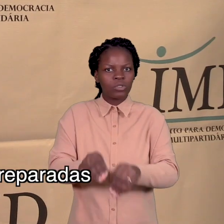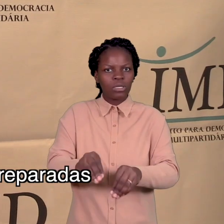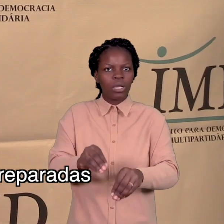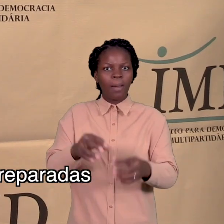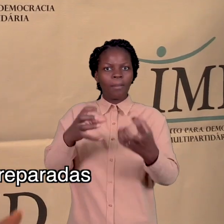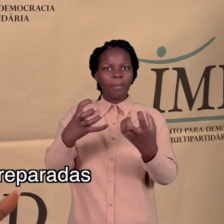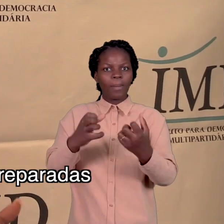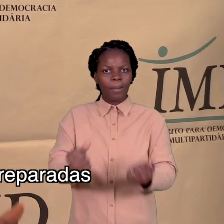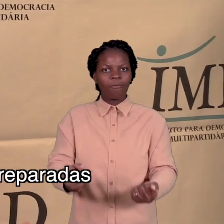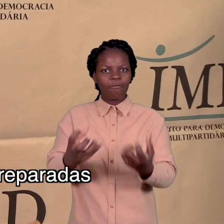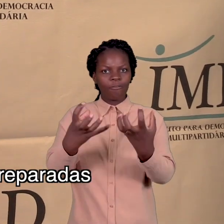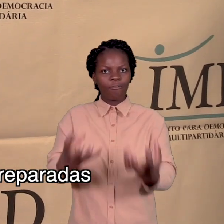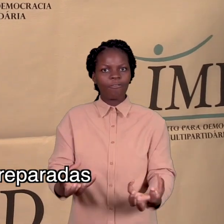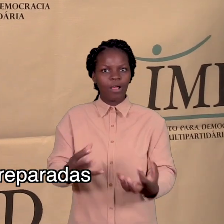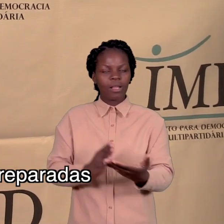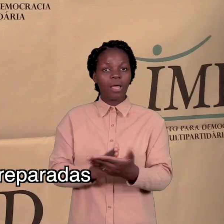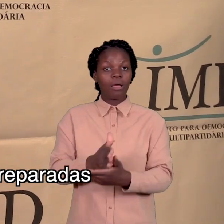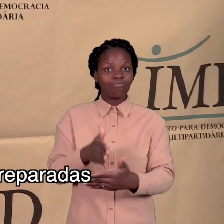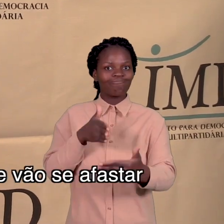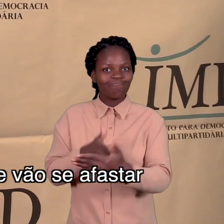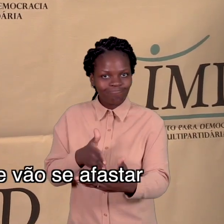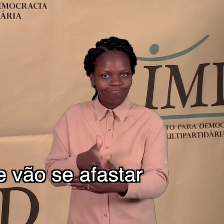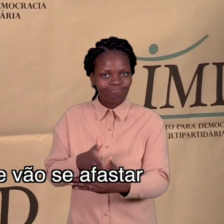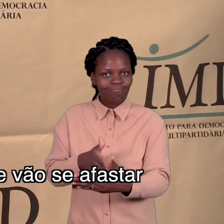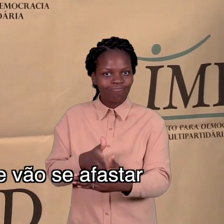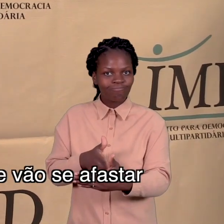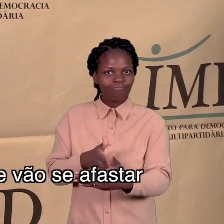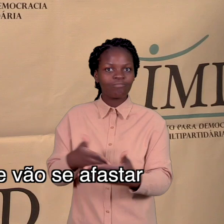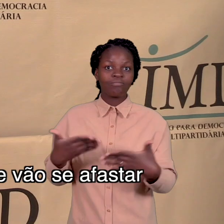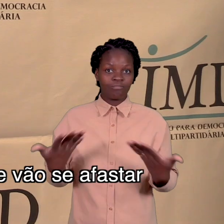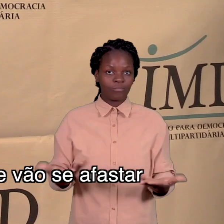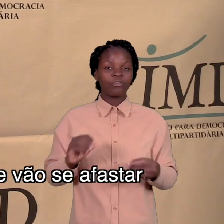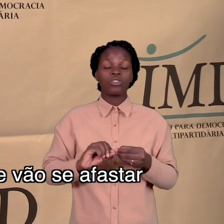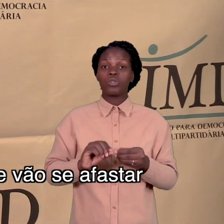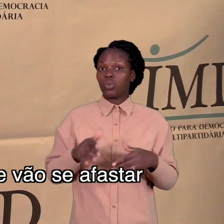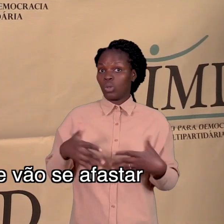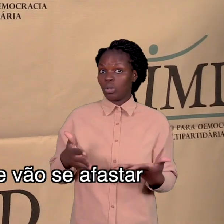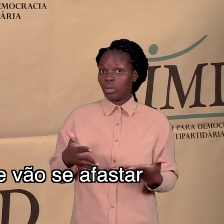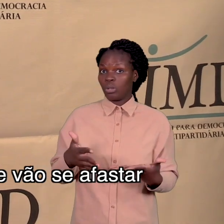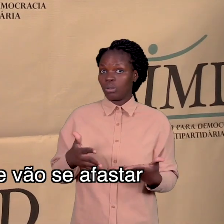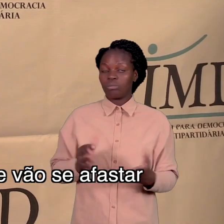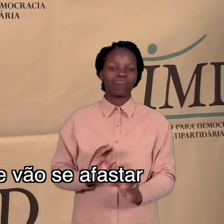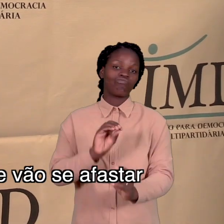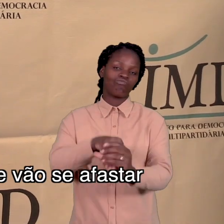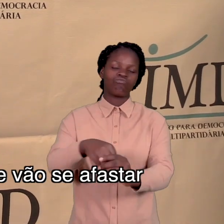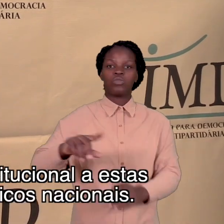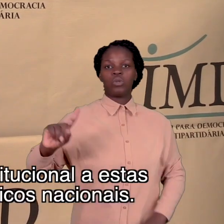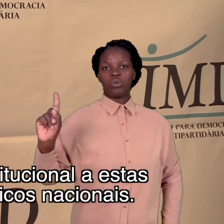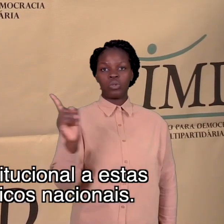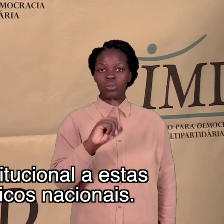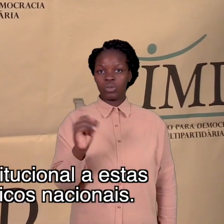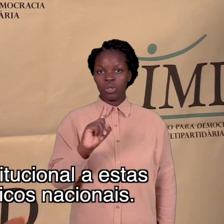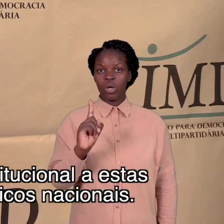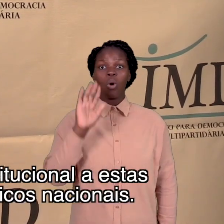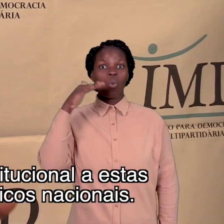tiverem condições estruturais preparadas para receber estes grupos, eles claramente que vão se afastar. E